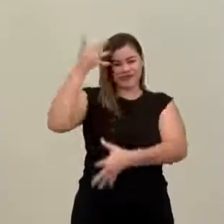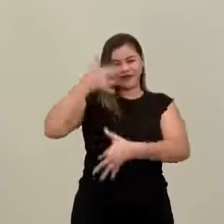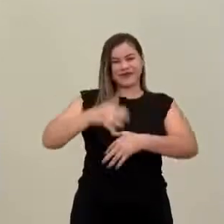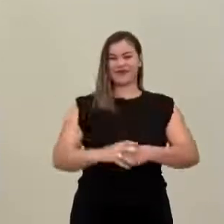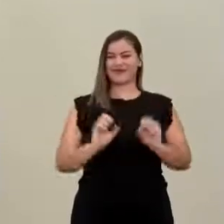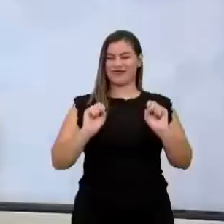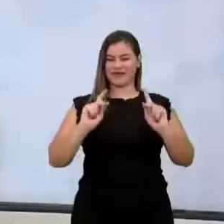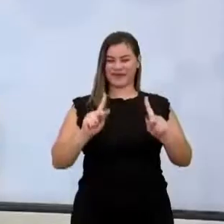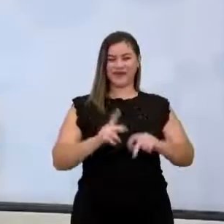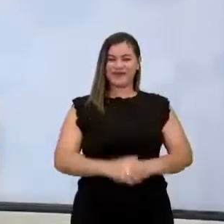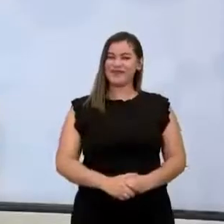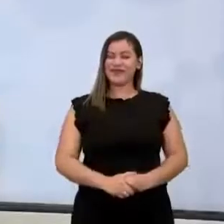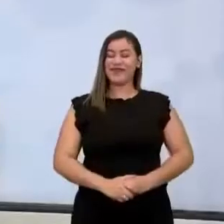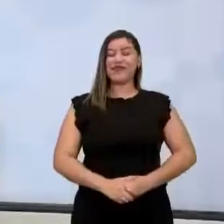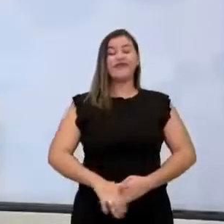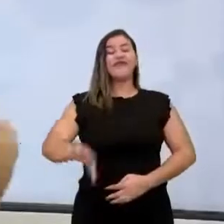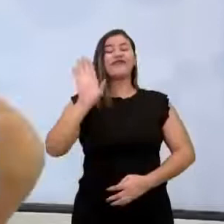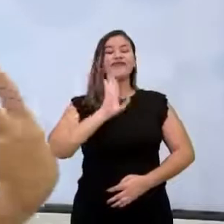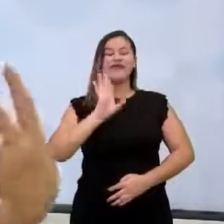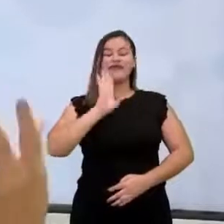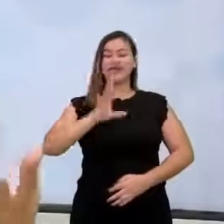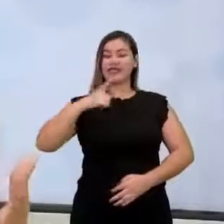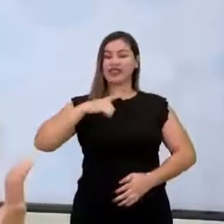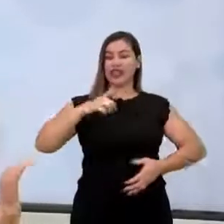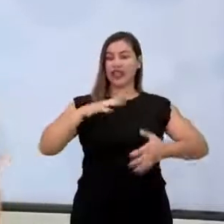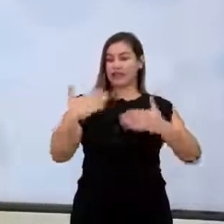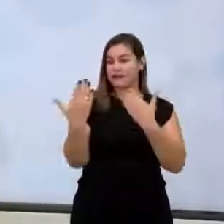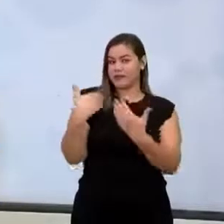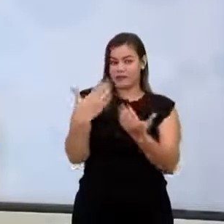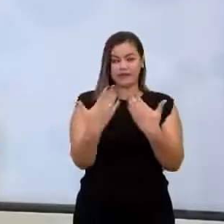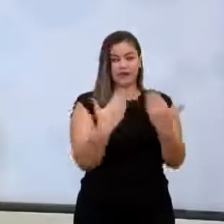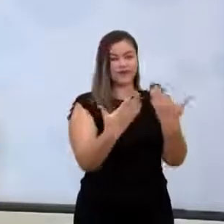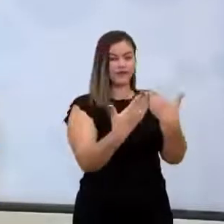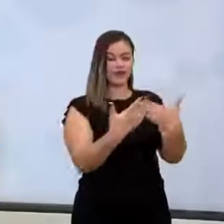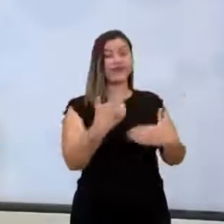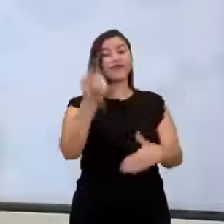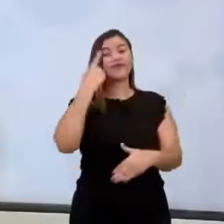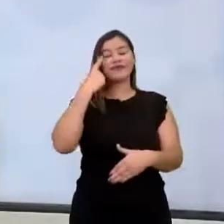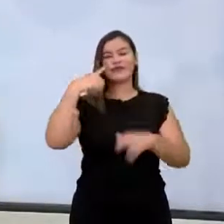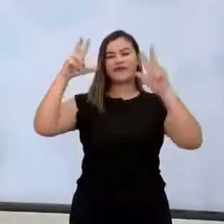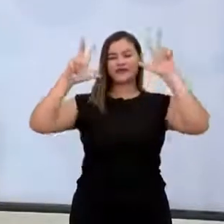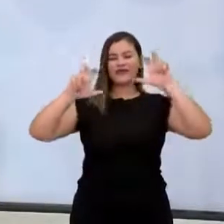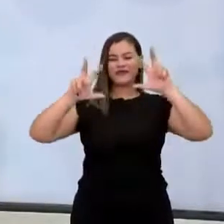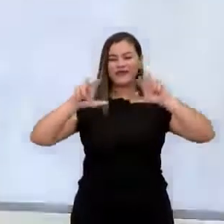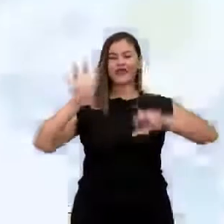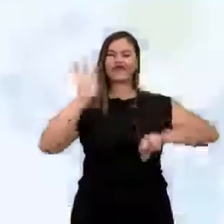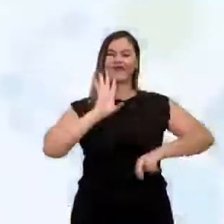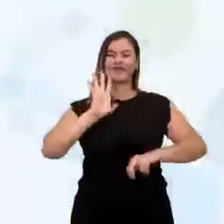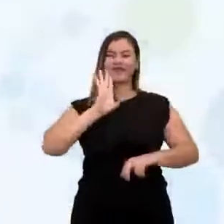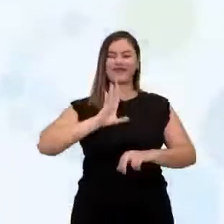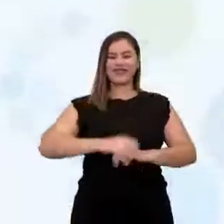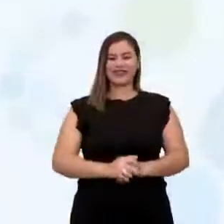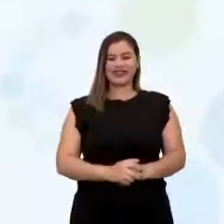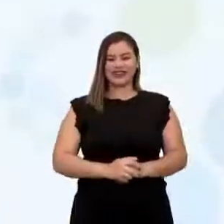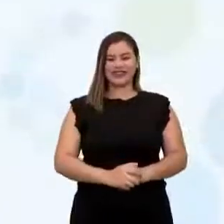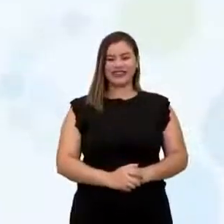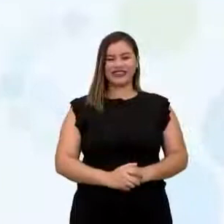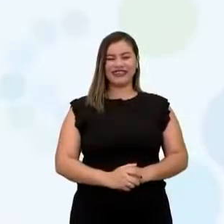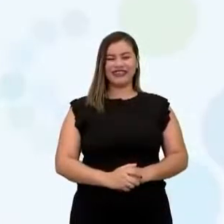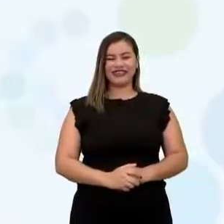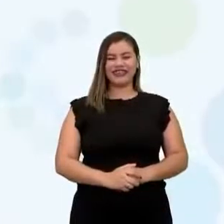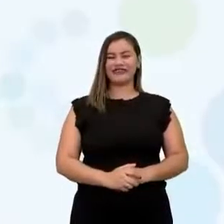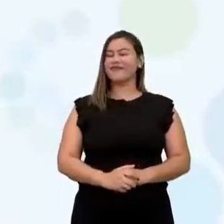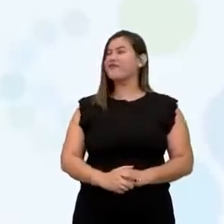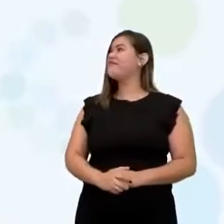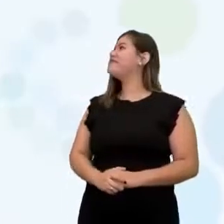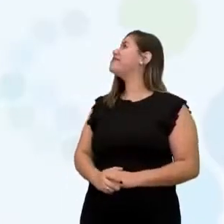ok? Que legal. Então, assim, temos uma roda de conversa. Olha o tema da nossa aula de hoje. Que tema legal, gente. Dá uma olhadinha na tela.